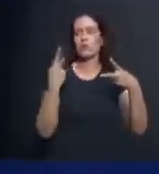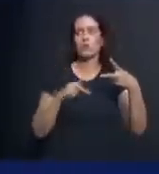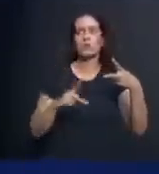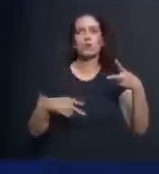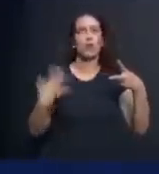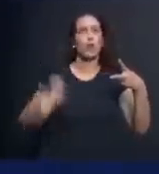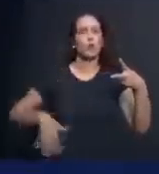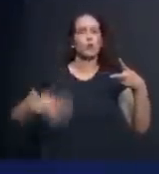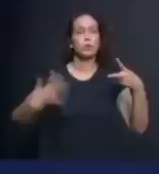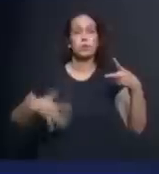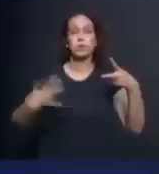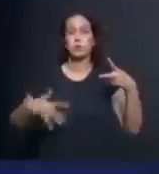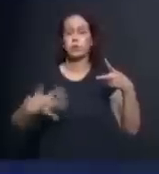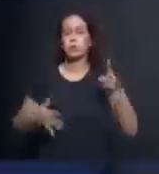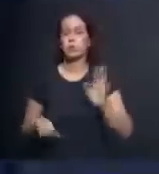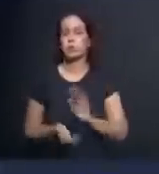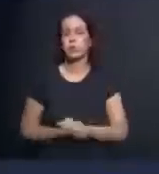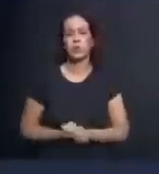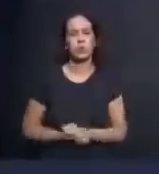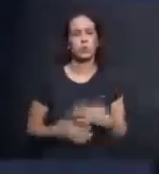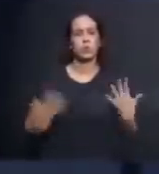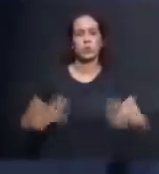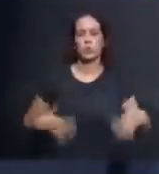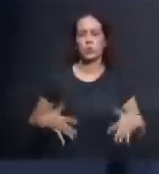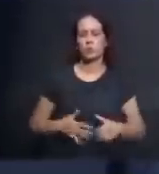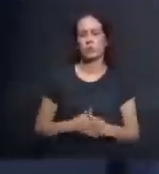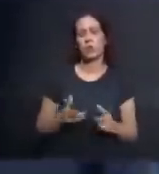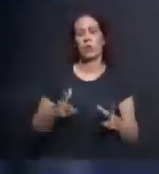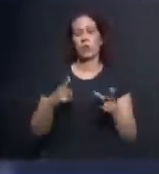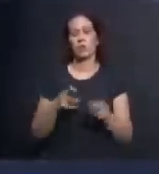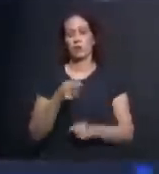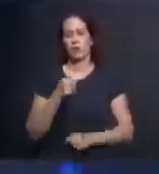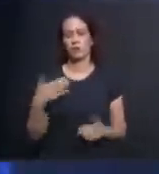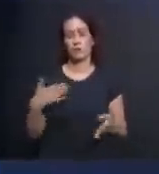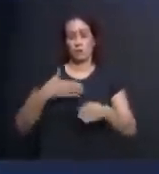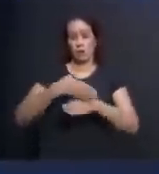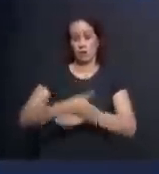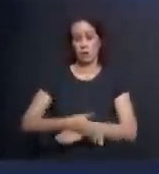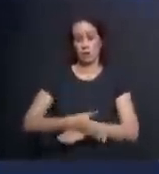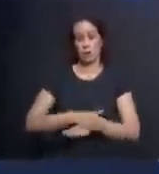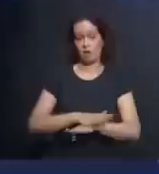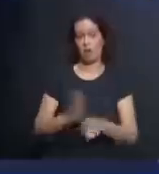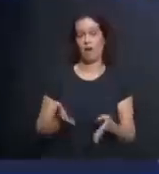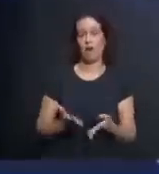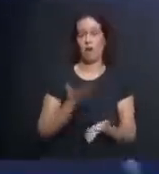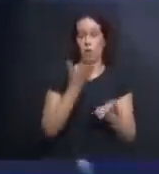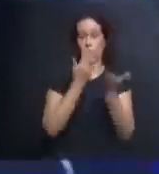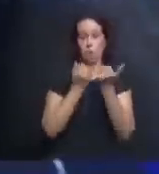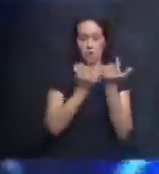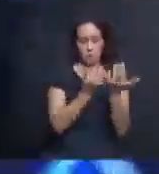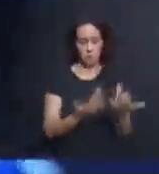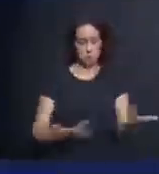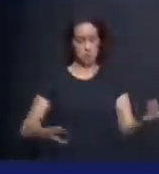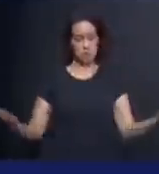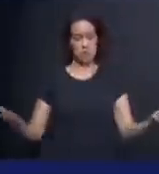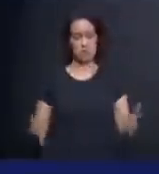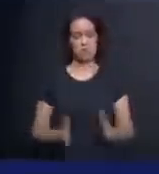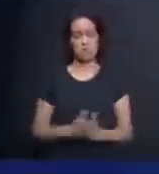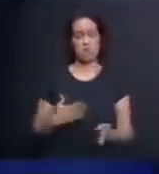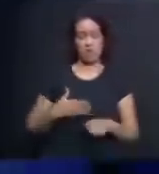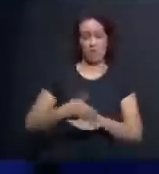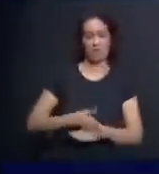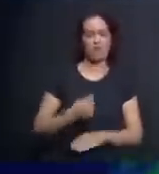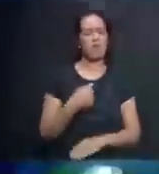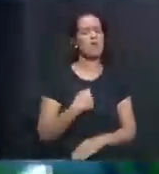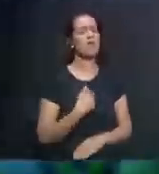É mesmo quando você entrar no self-service e falar assim: eu só como arroz e tomate. Vai morrer de fome, porque